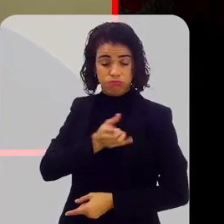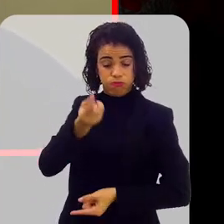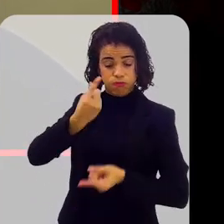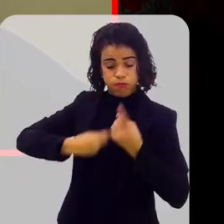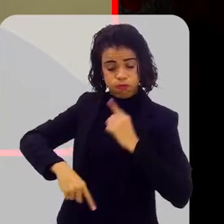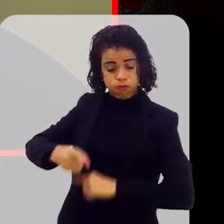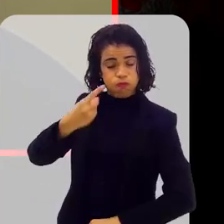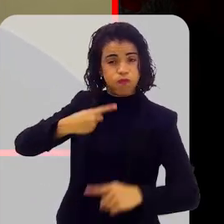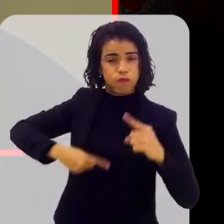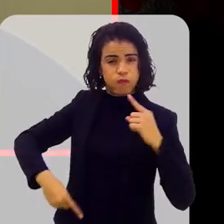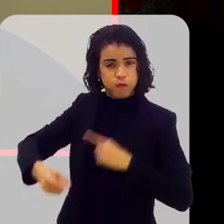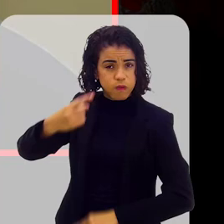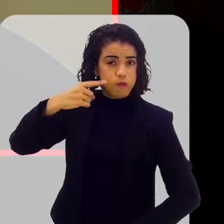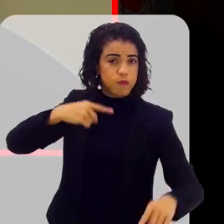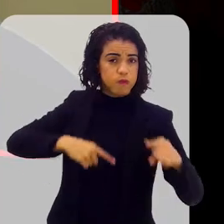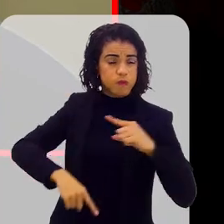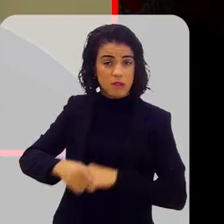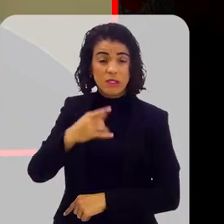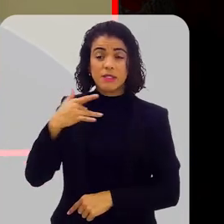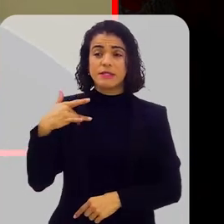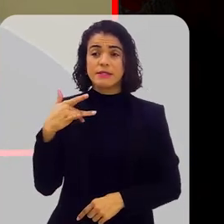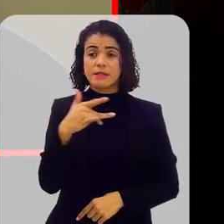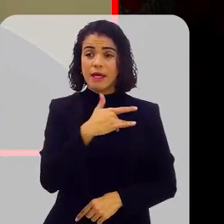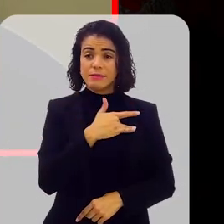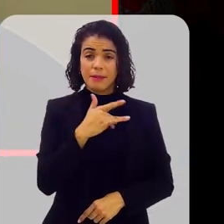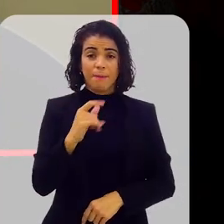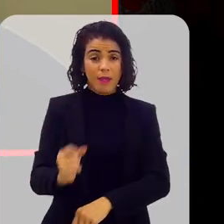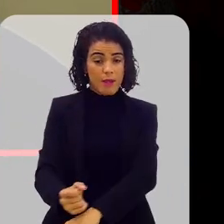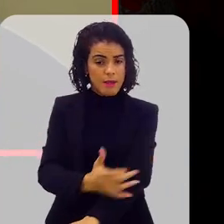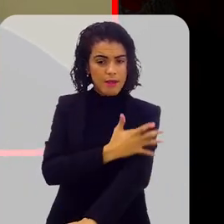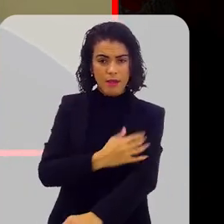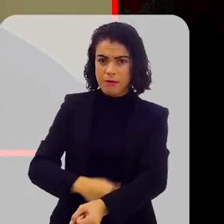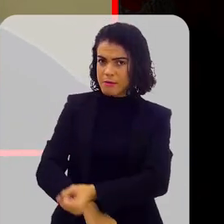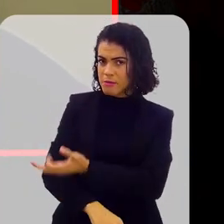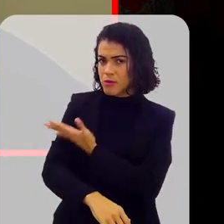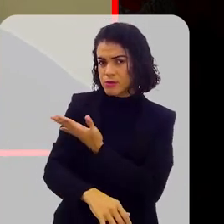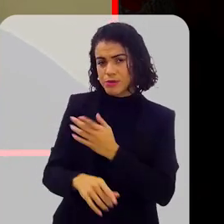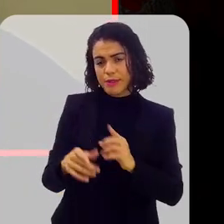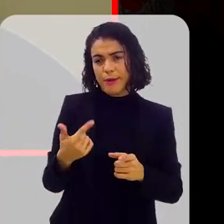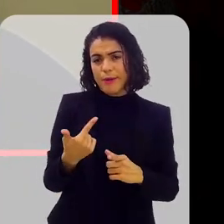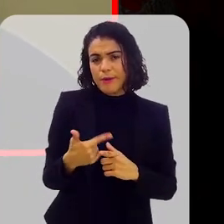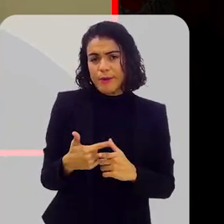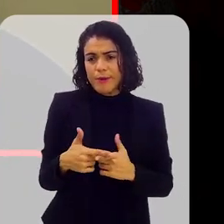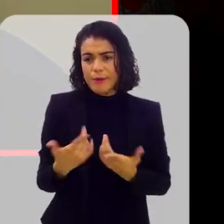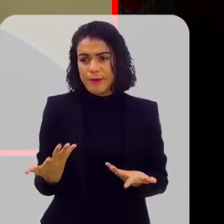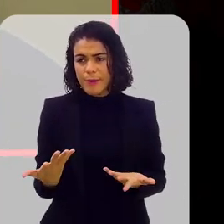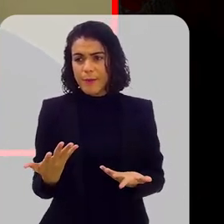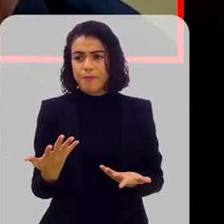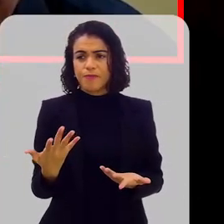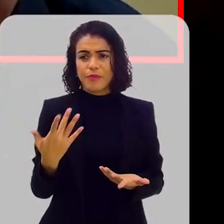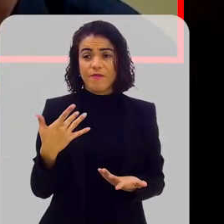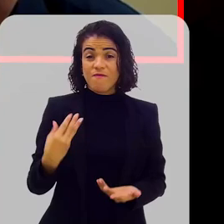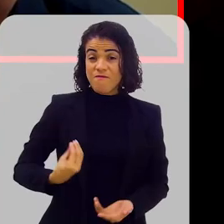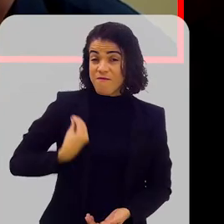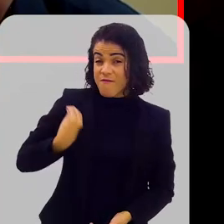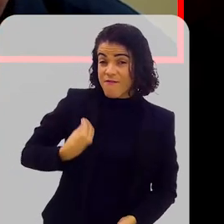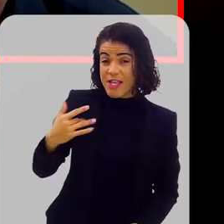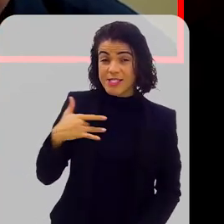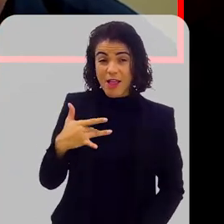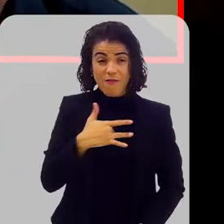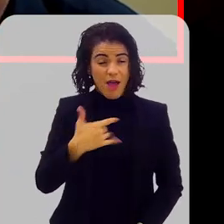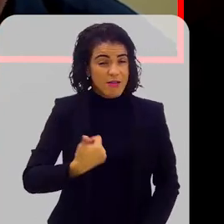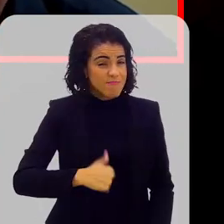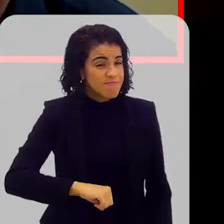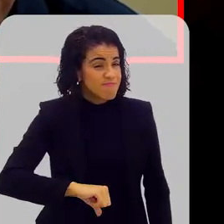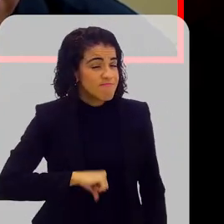saúde cardiovascular, na sua saúde, até do ponto de vista emocional, porque viver de